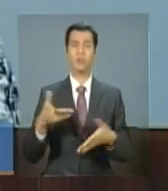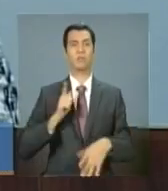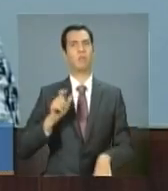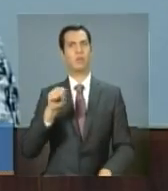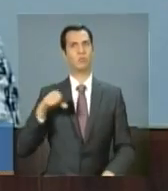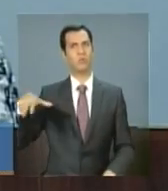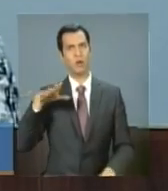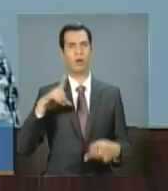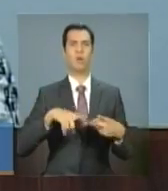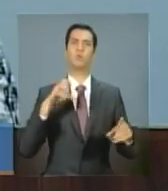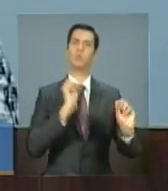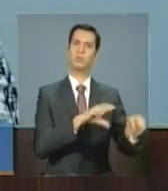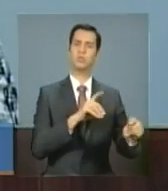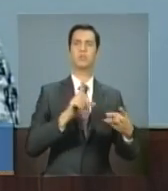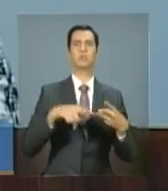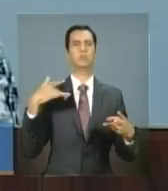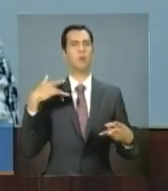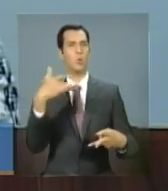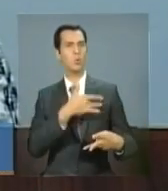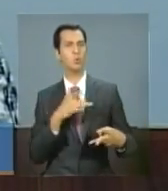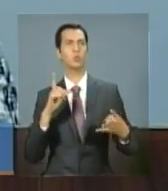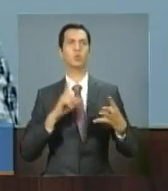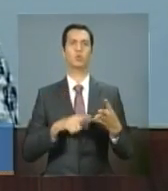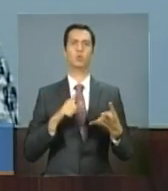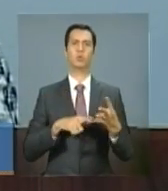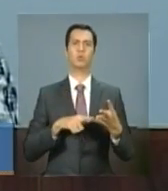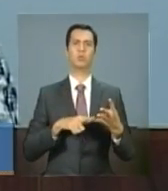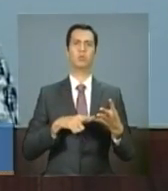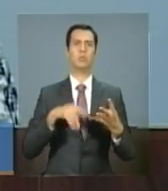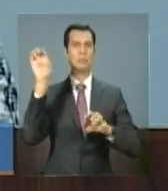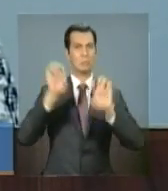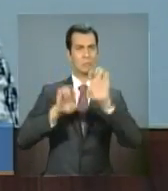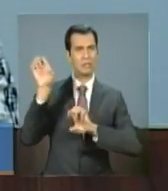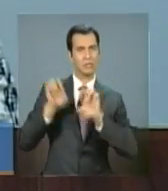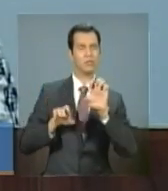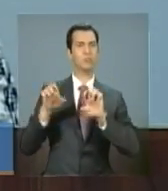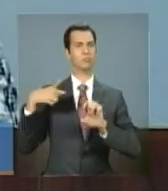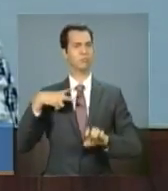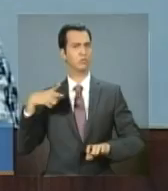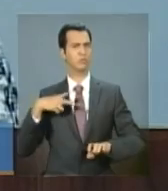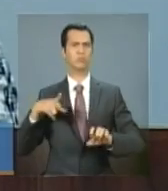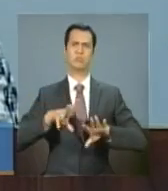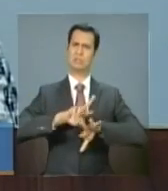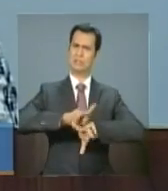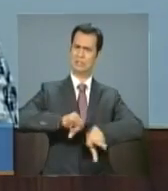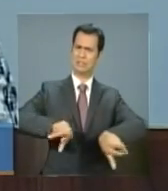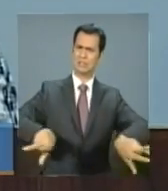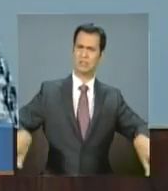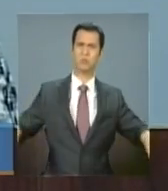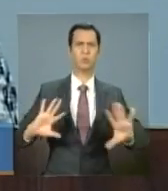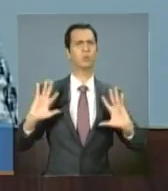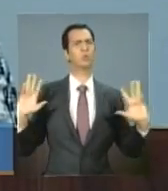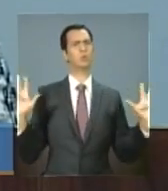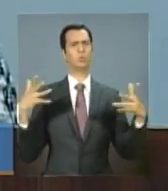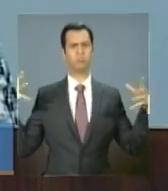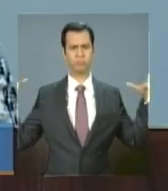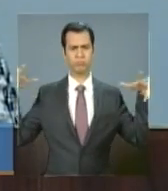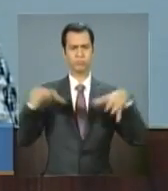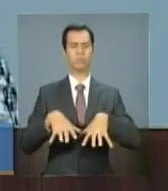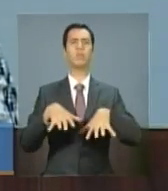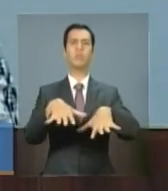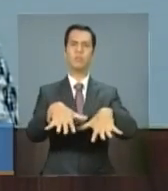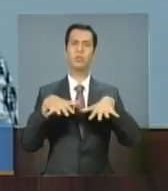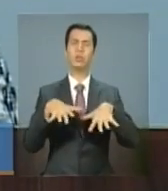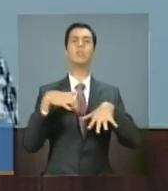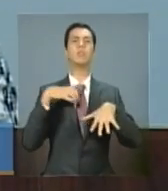social, saúde, educação, agências privadas, o conjunto dos gestores que vai